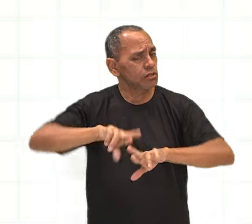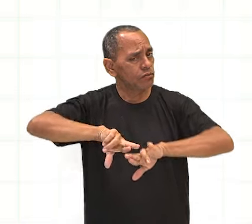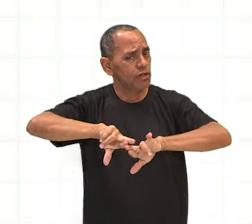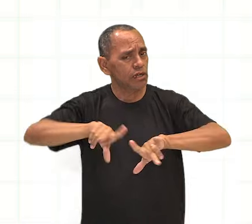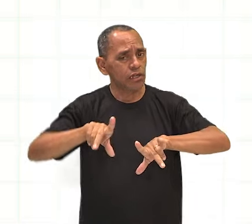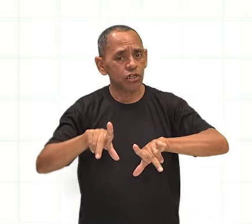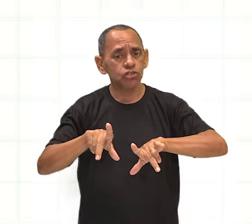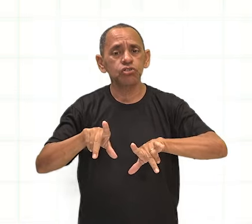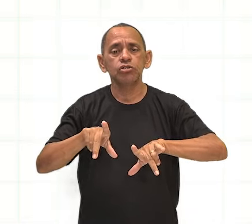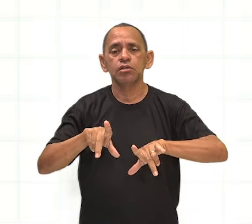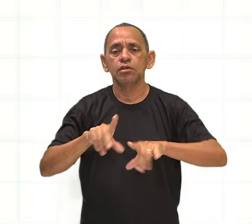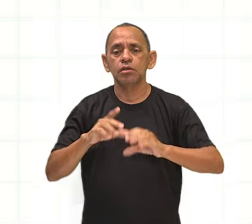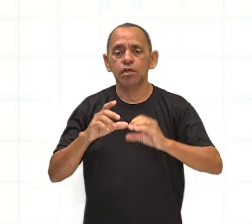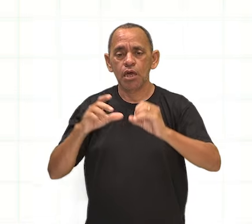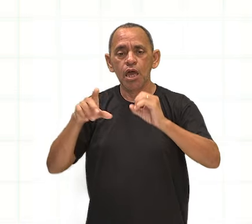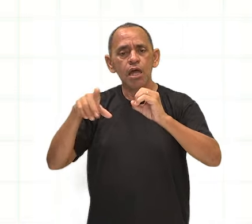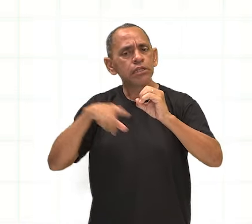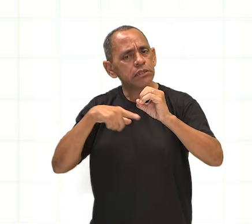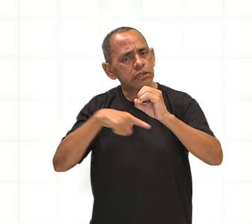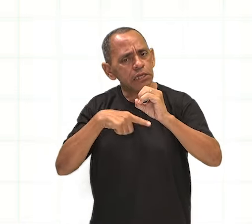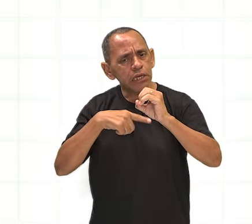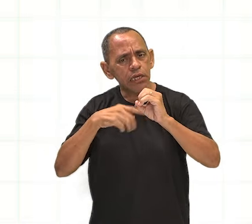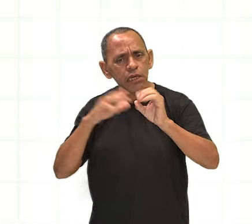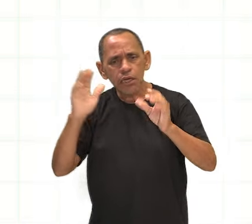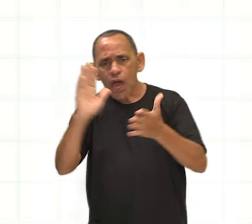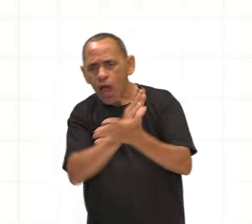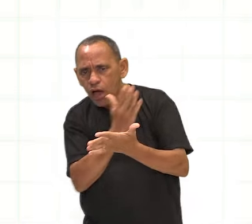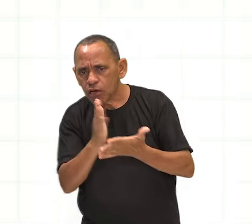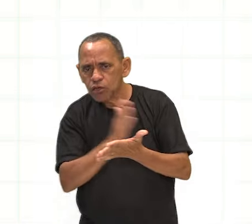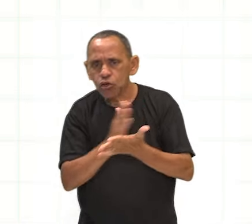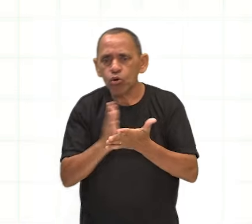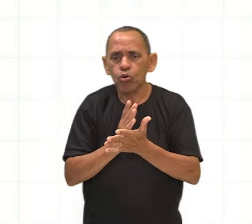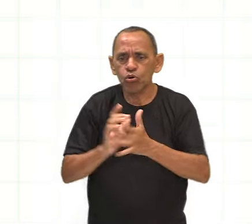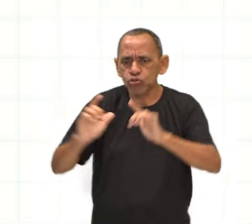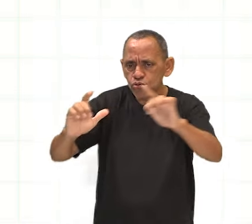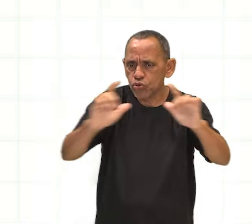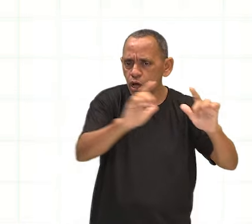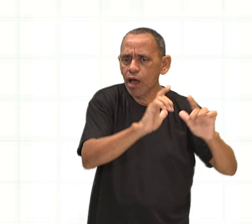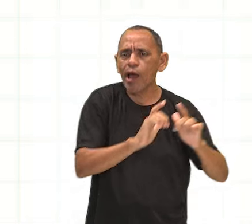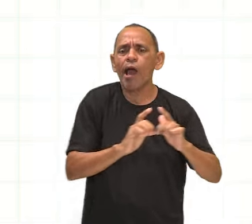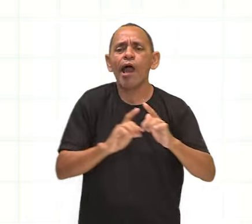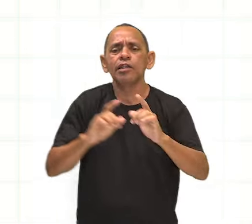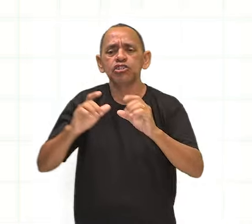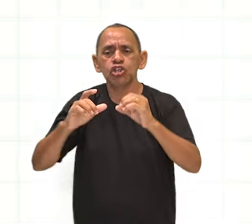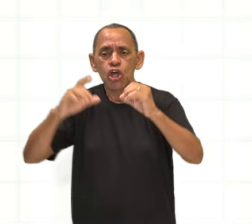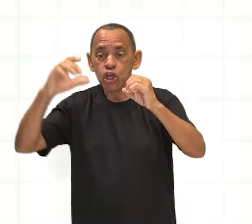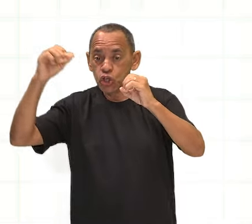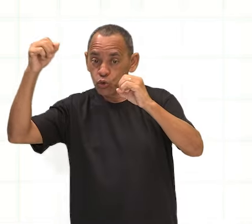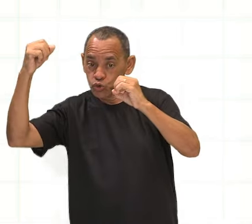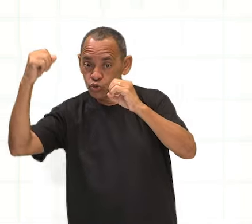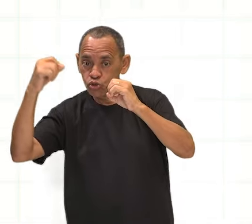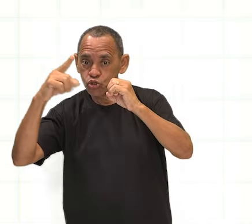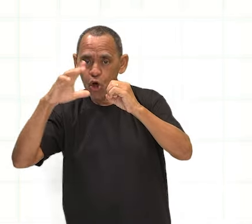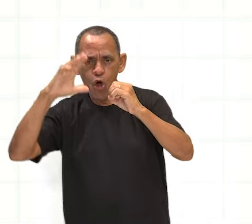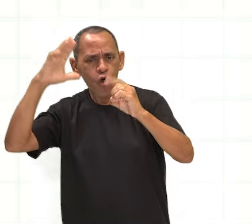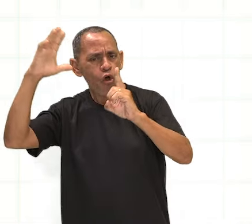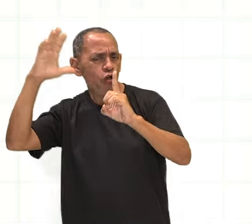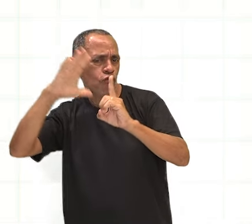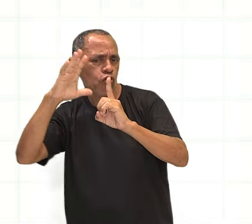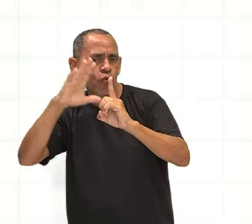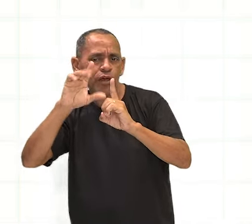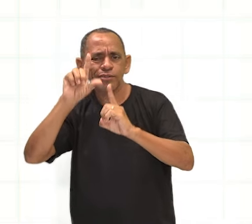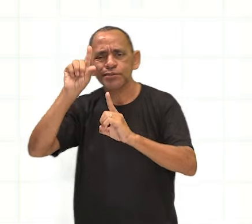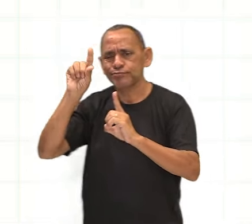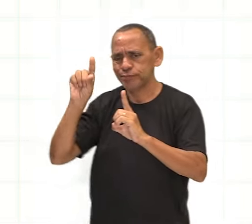diferente. Vai receber menos luminosidade. Se ela recebe menos luminosidade, logo vai ser